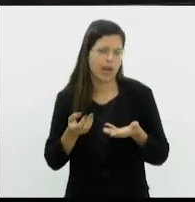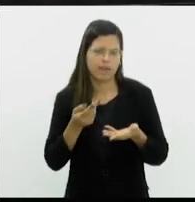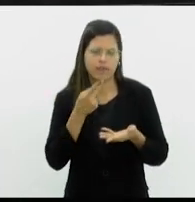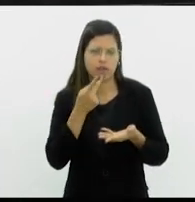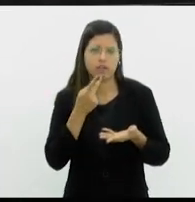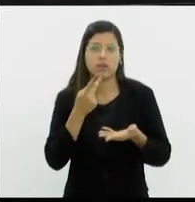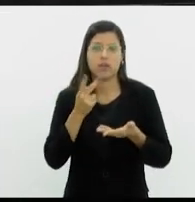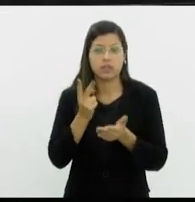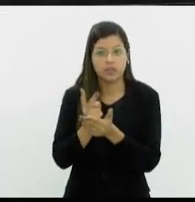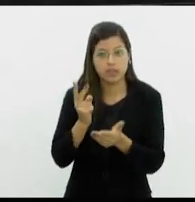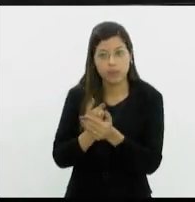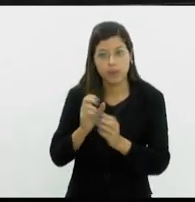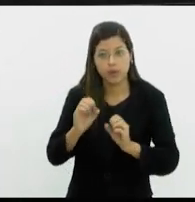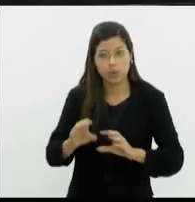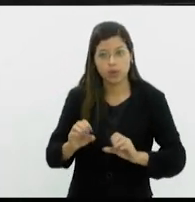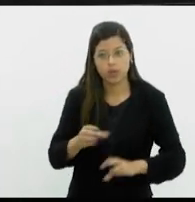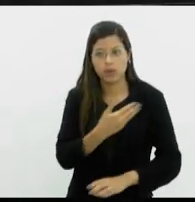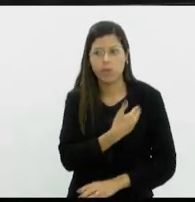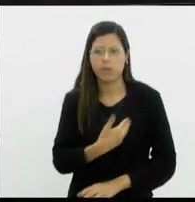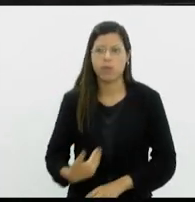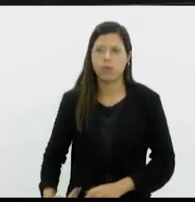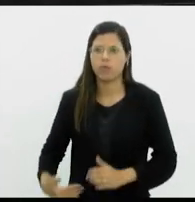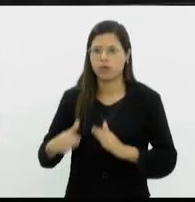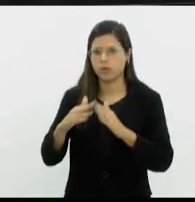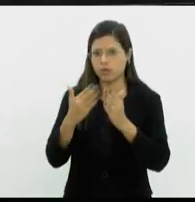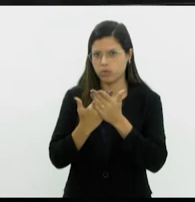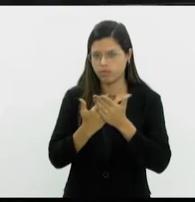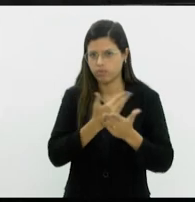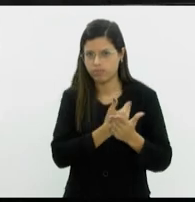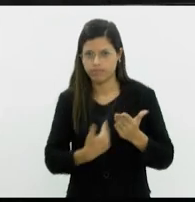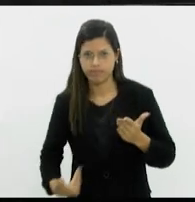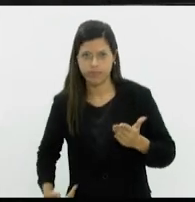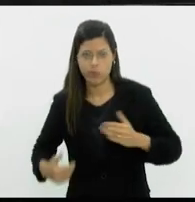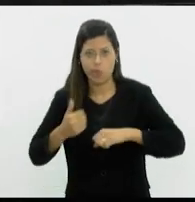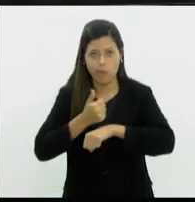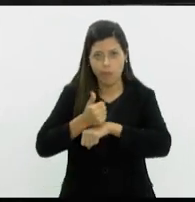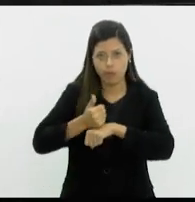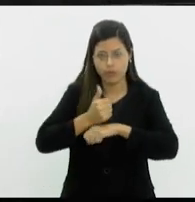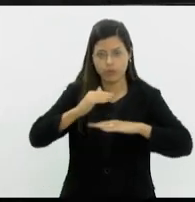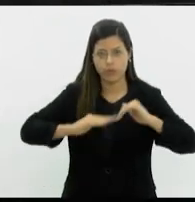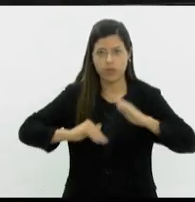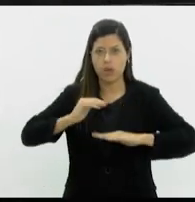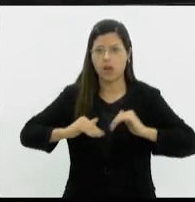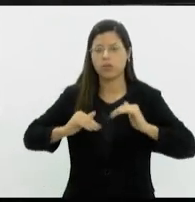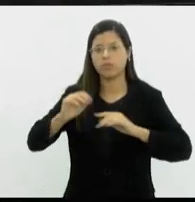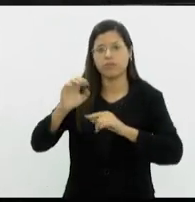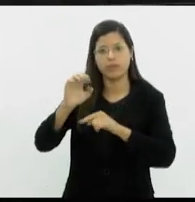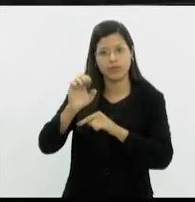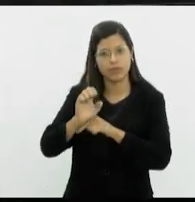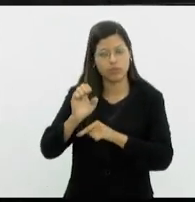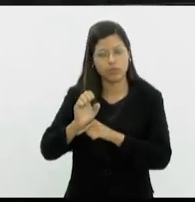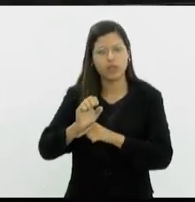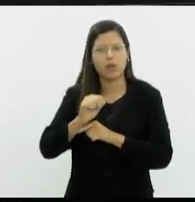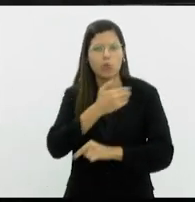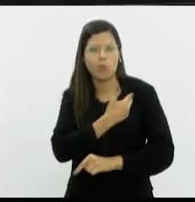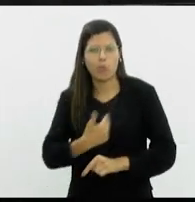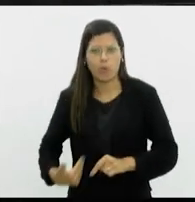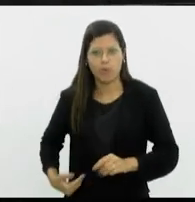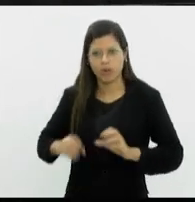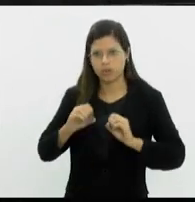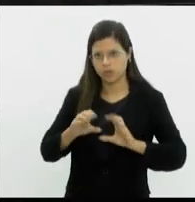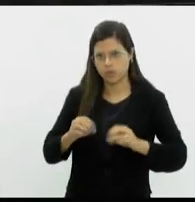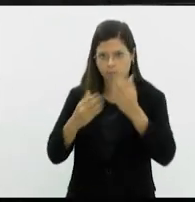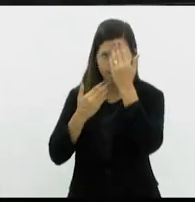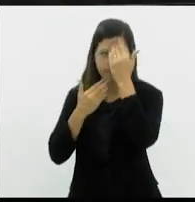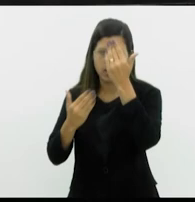sempre educação pública, escola pública, profissionais da rede estadual pública de educação. Muito